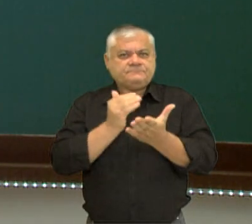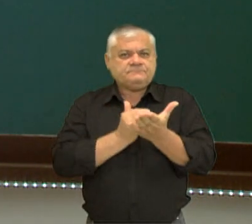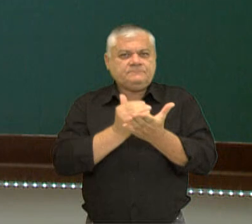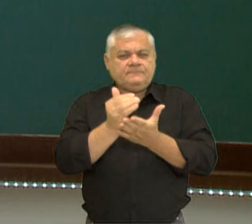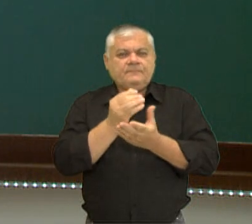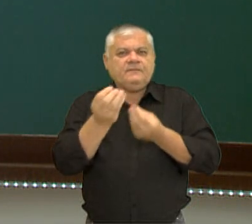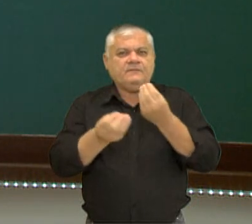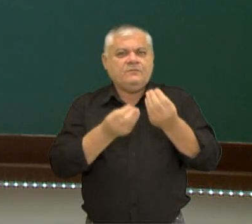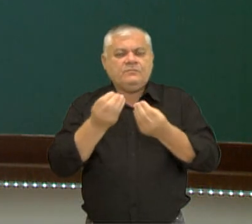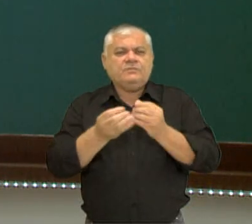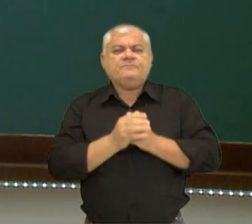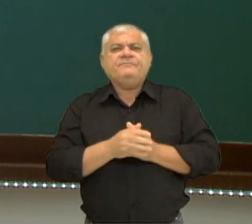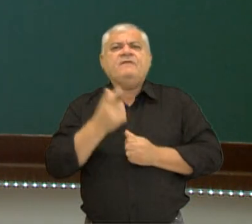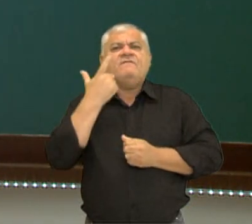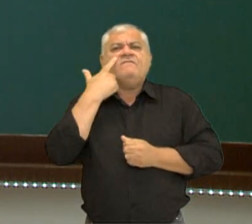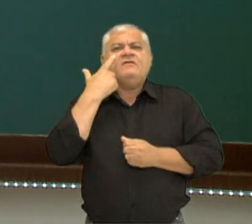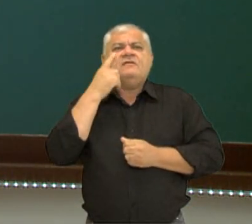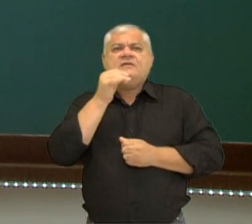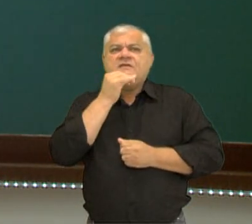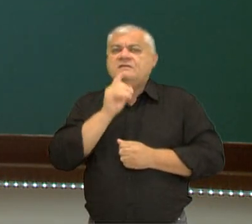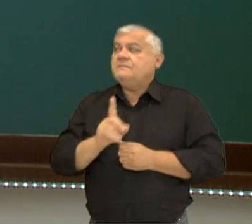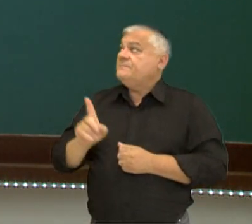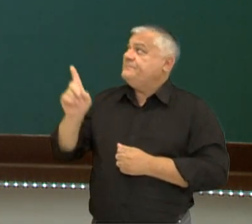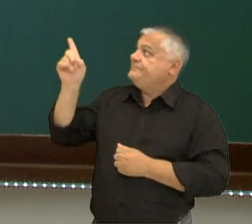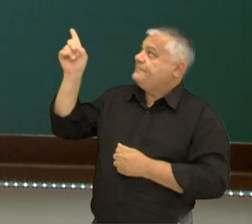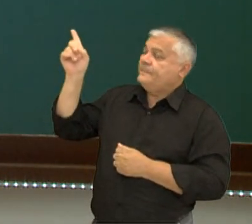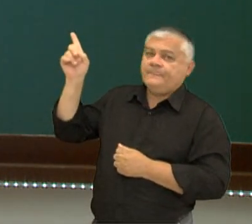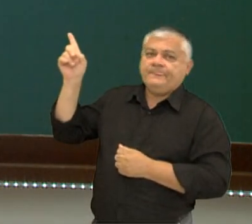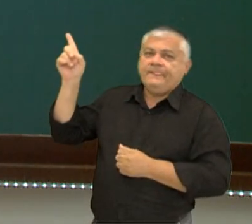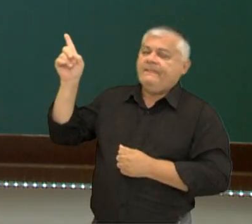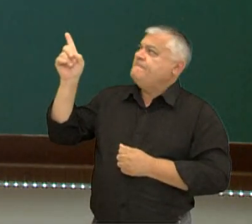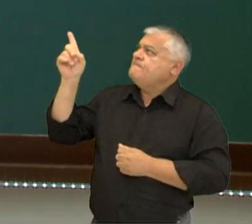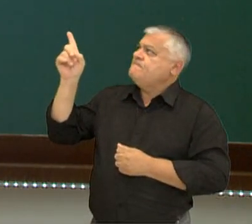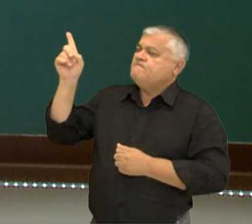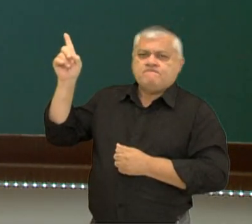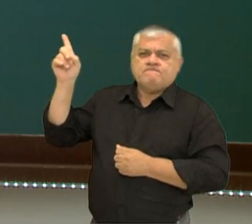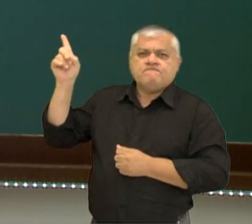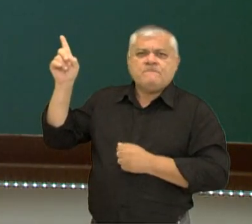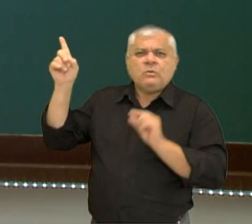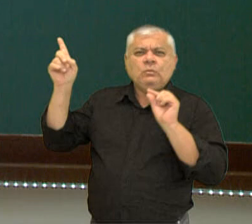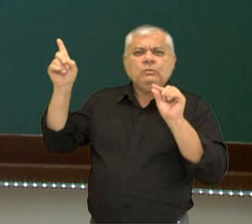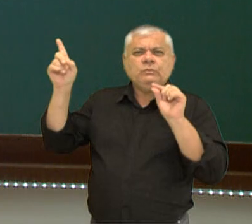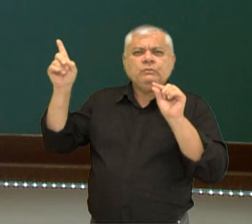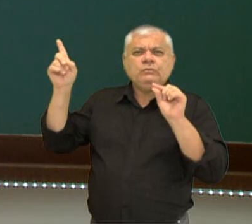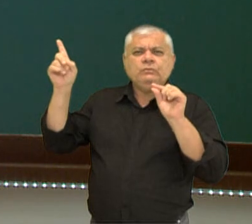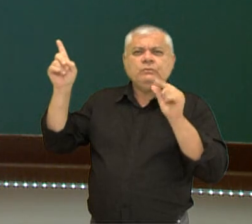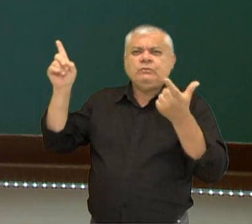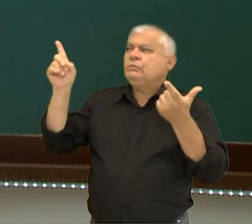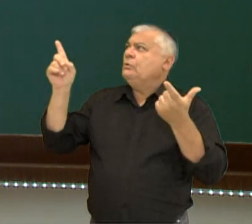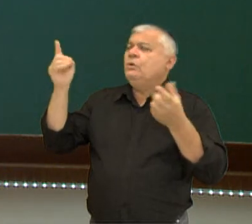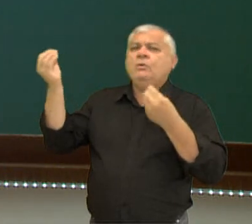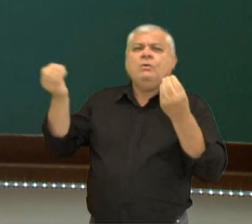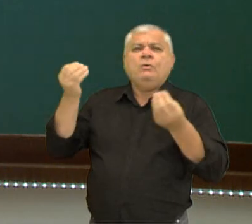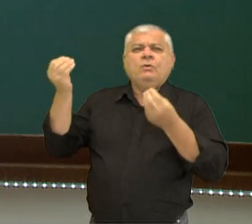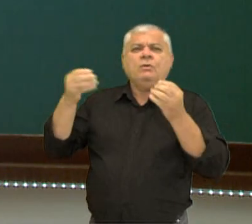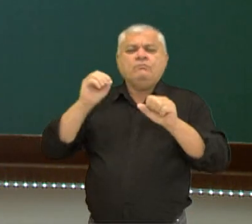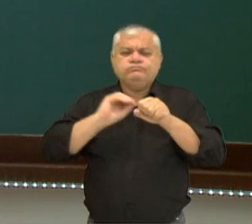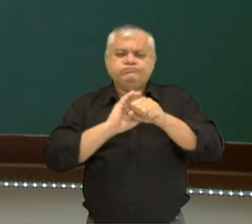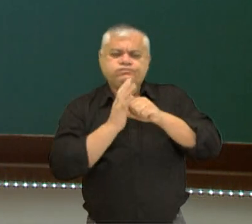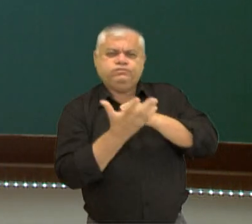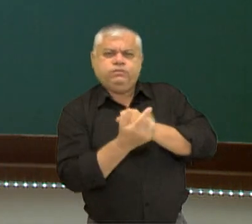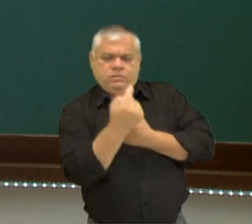este conteúdo, vamos analisar um pouquinho, conversar um pouquinho sobre esta imagem. Como o coronavírus